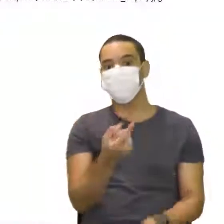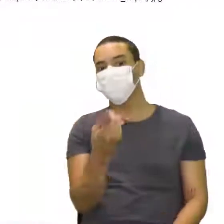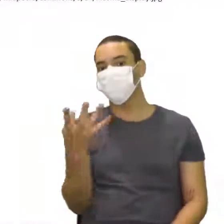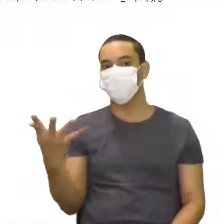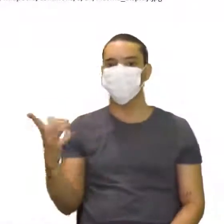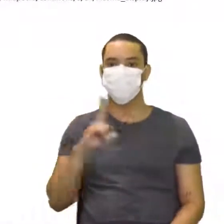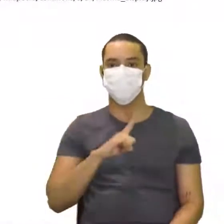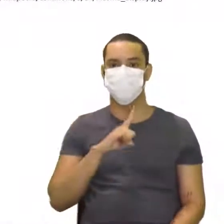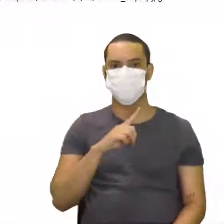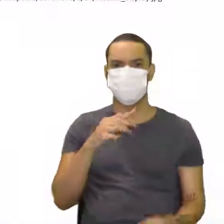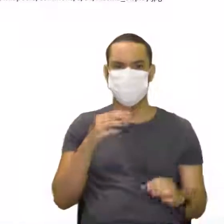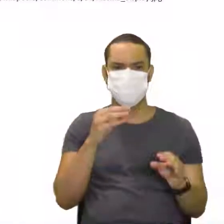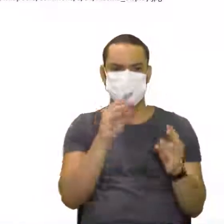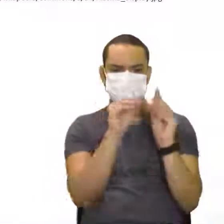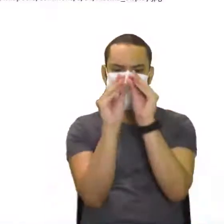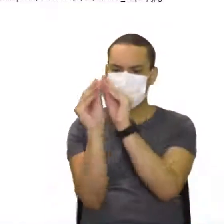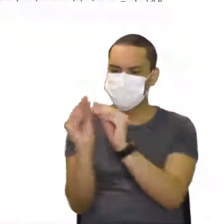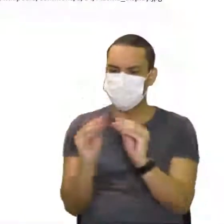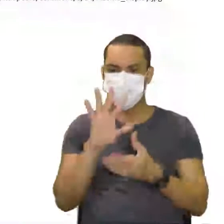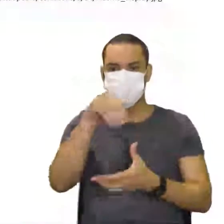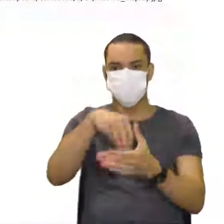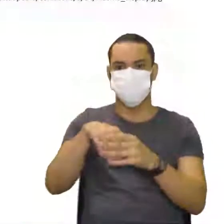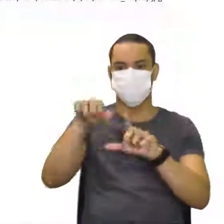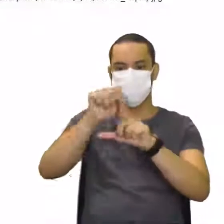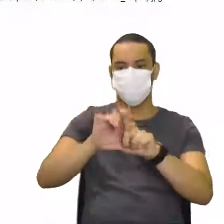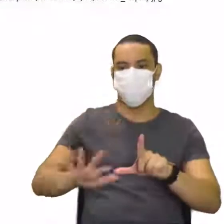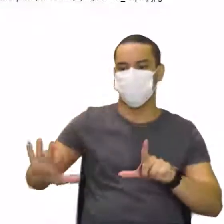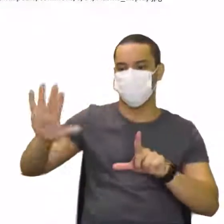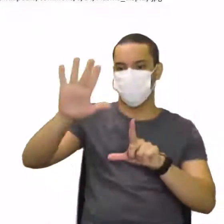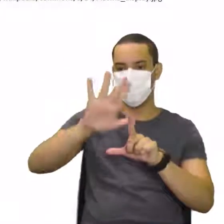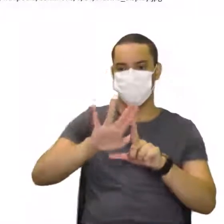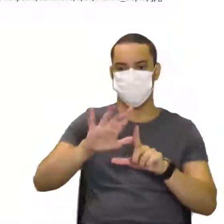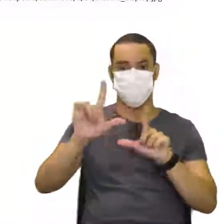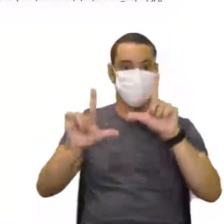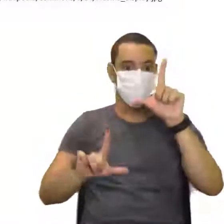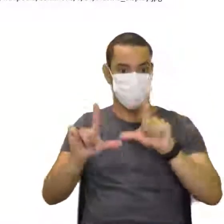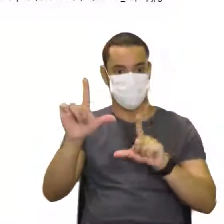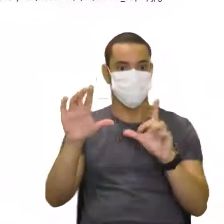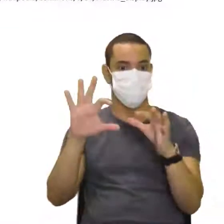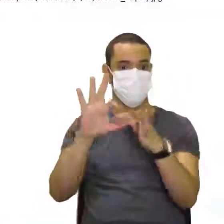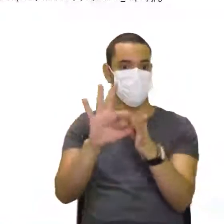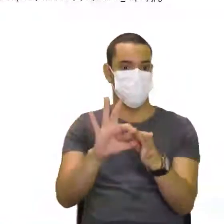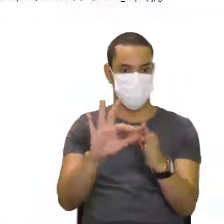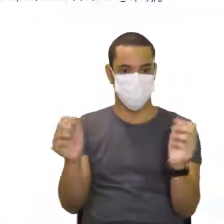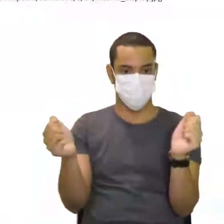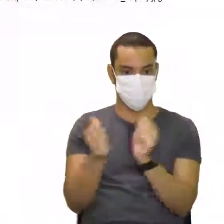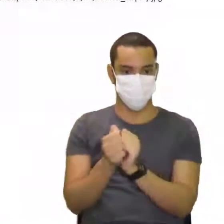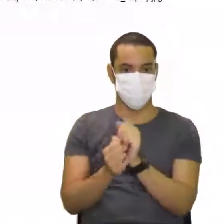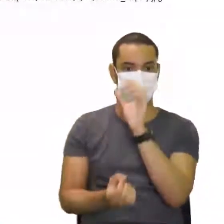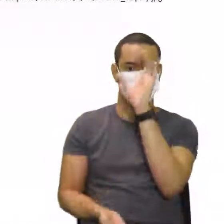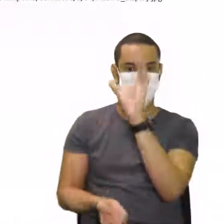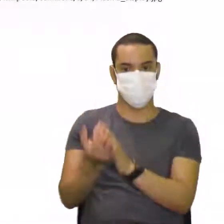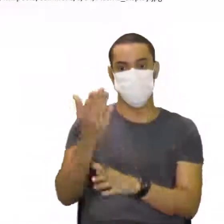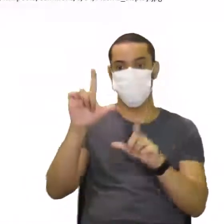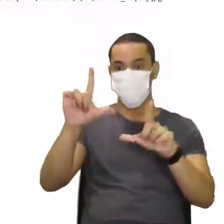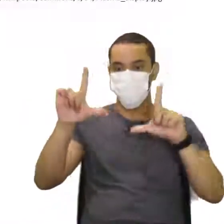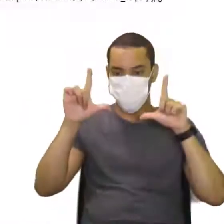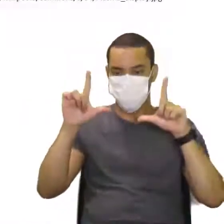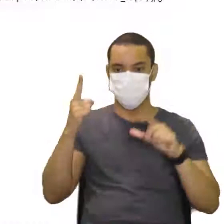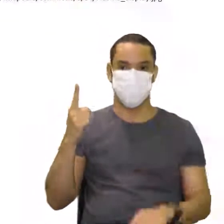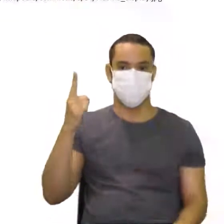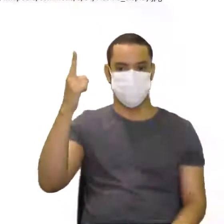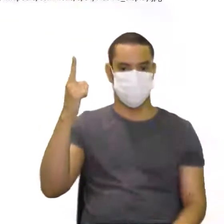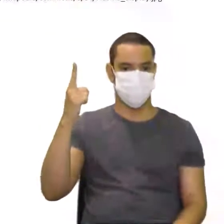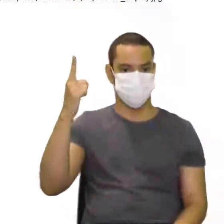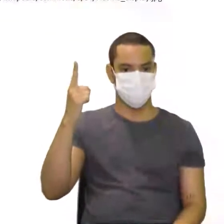ficavam em pequenas células espalhadas ao longo da tela. A união das células forma a imagem que vemos na tela. E